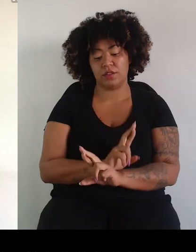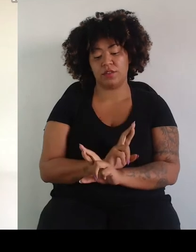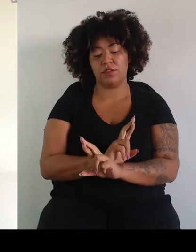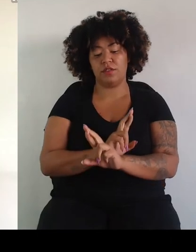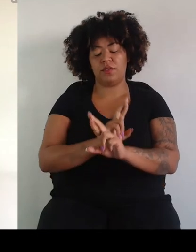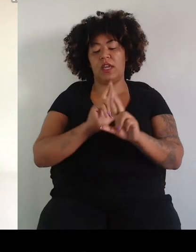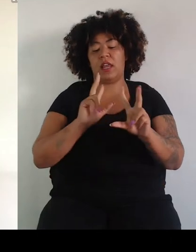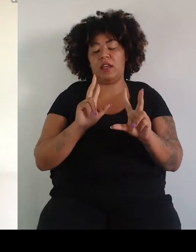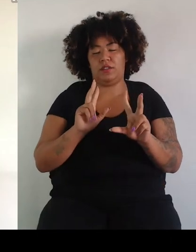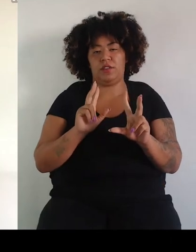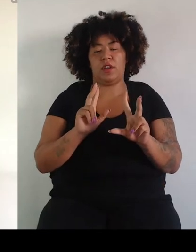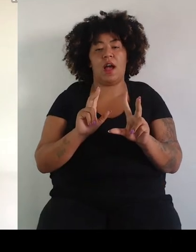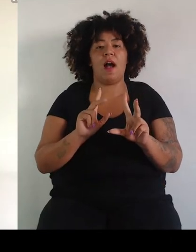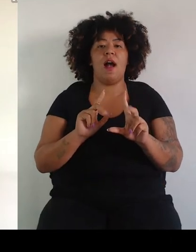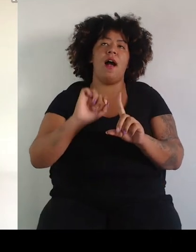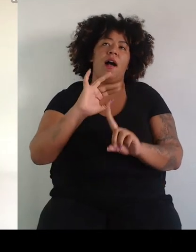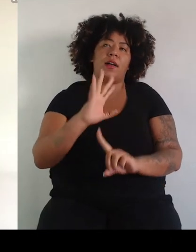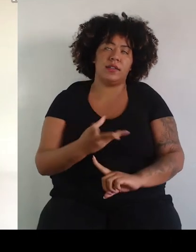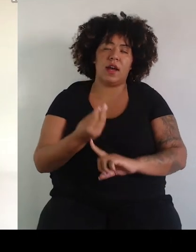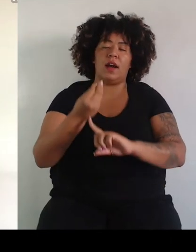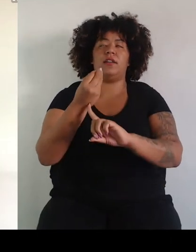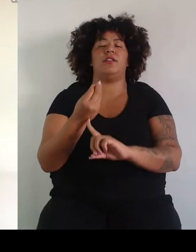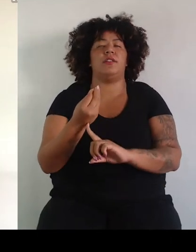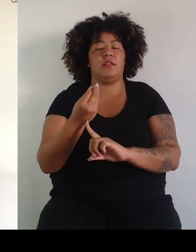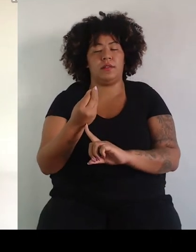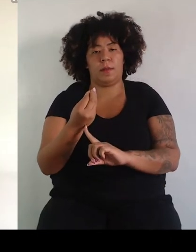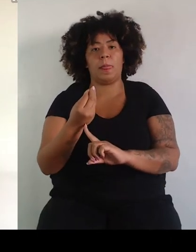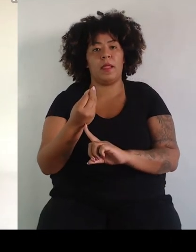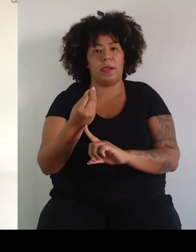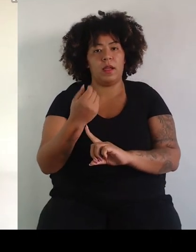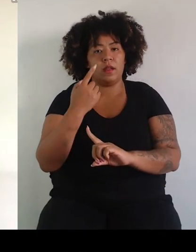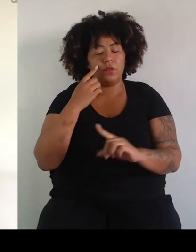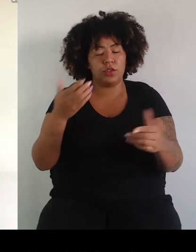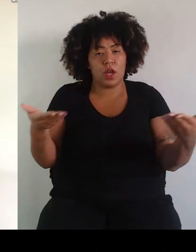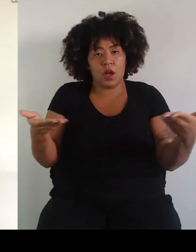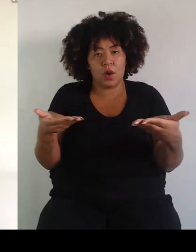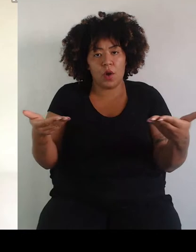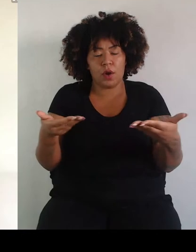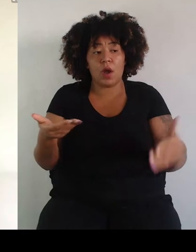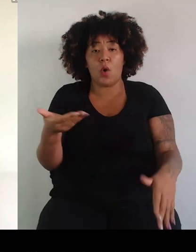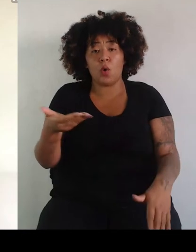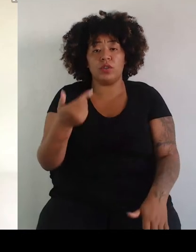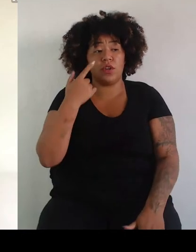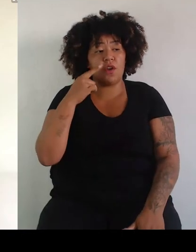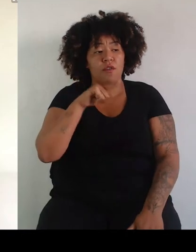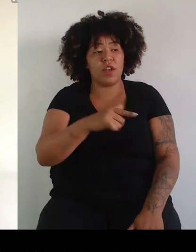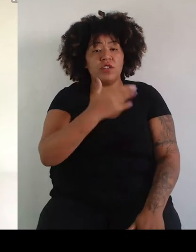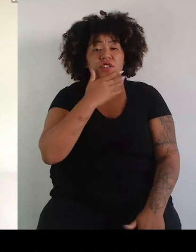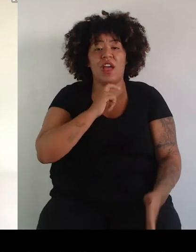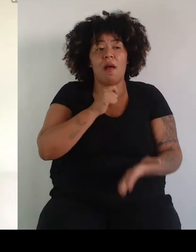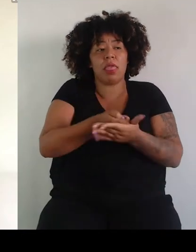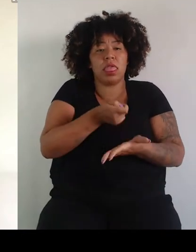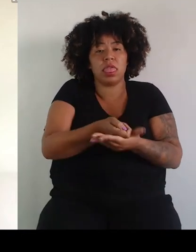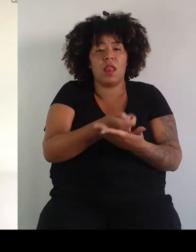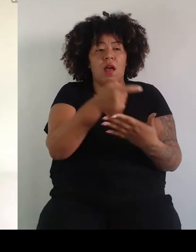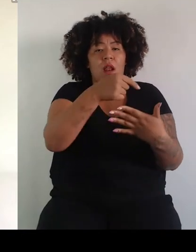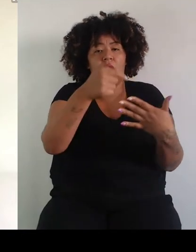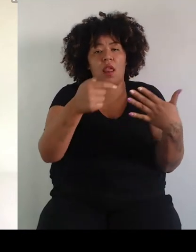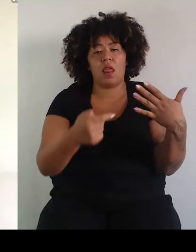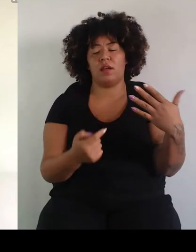de do bacon era o machista etc etc etc